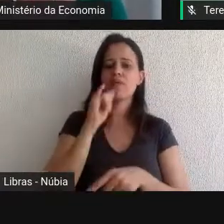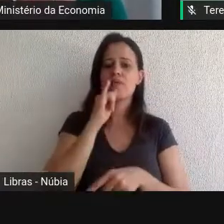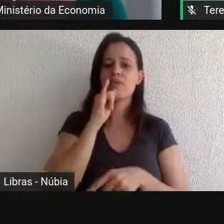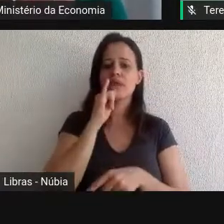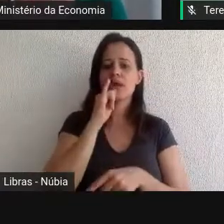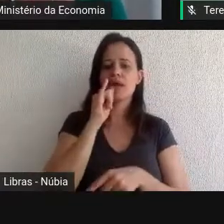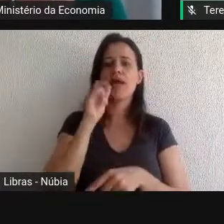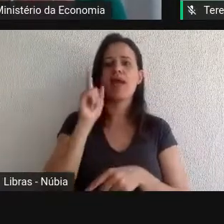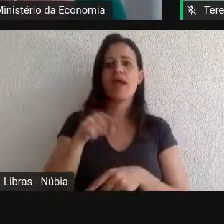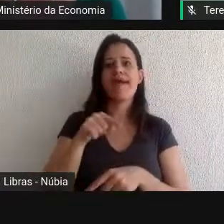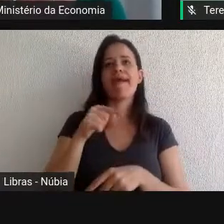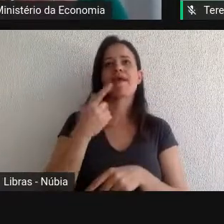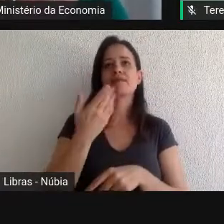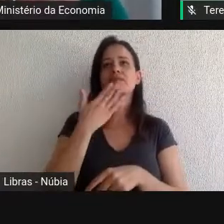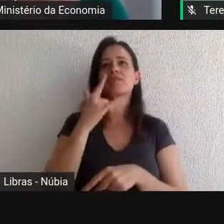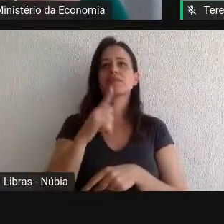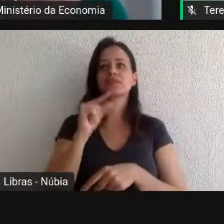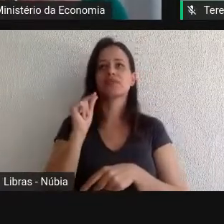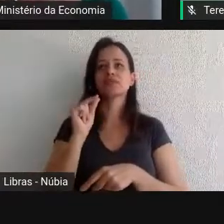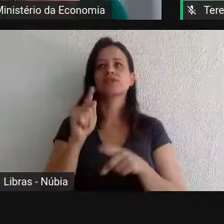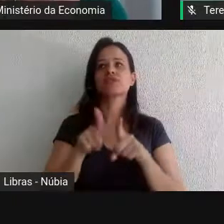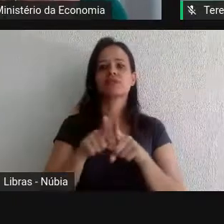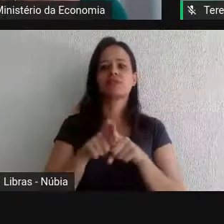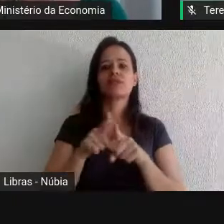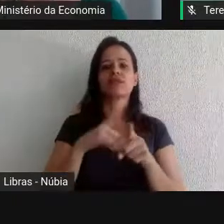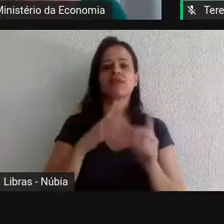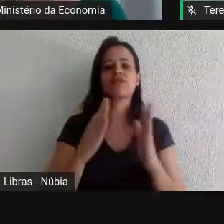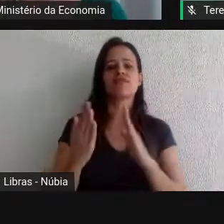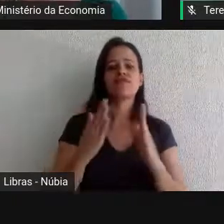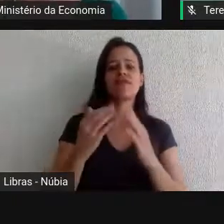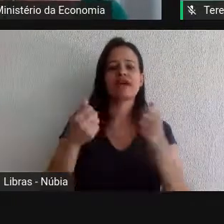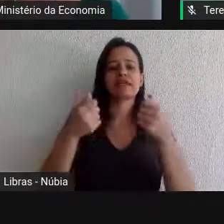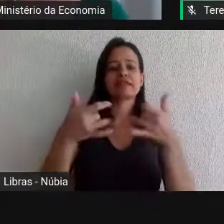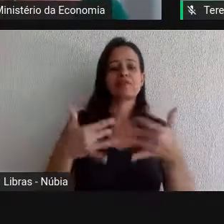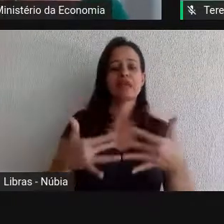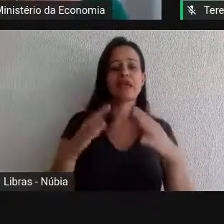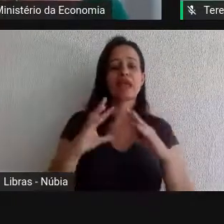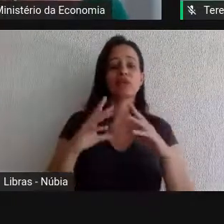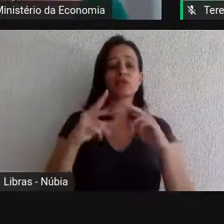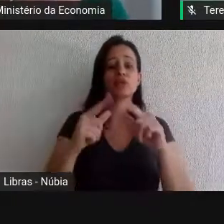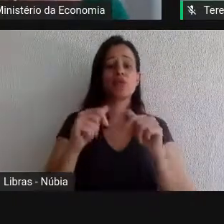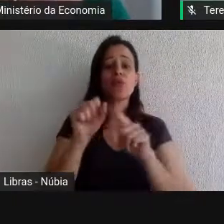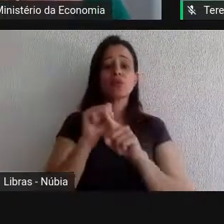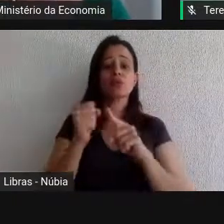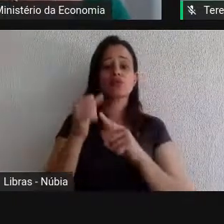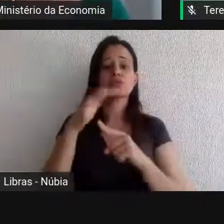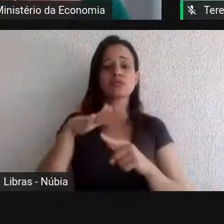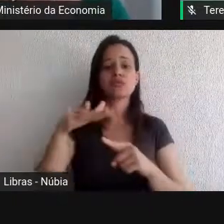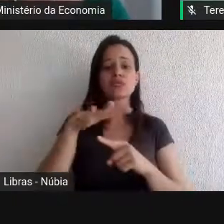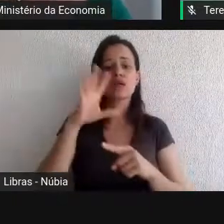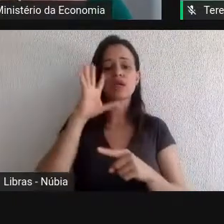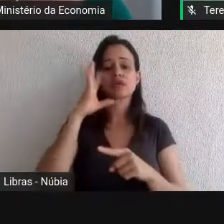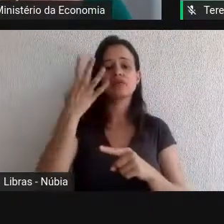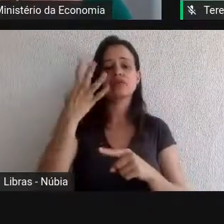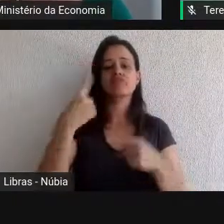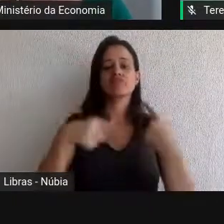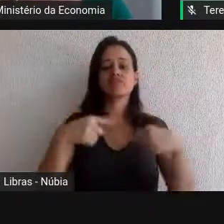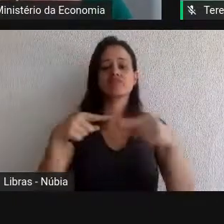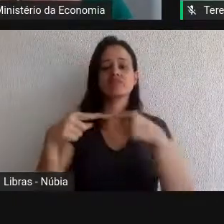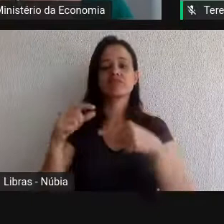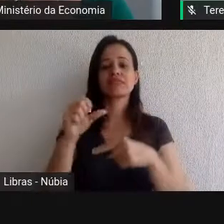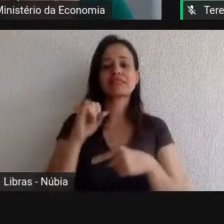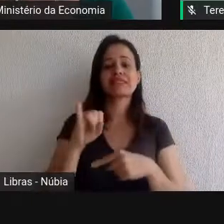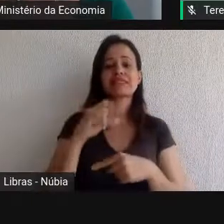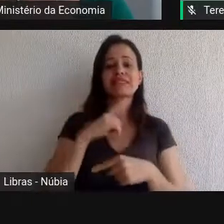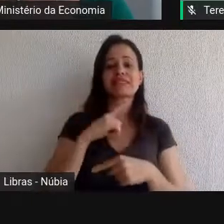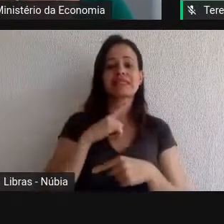é opinativo. Daí, o fato de explicar isso para toda a sociedade, a eventual pressão política, se for recair,